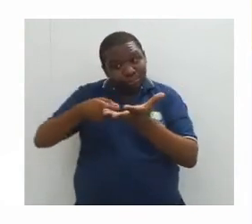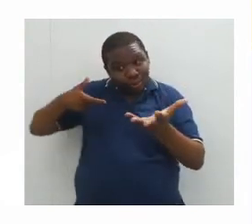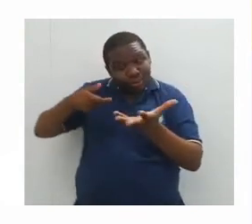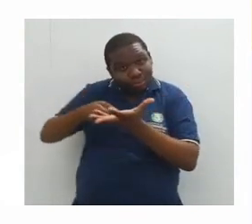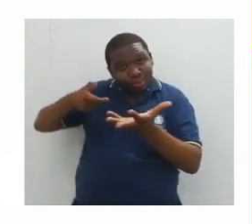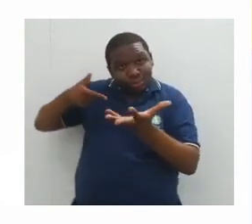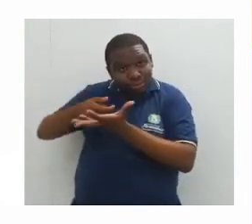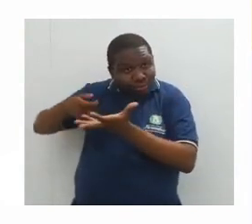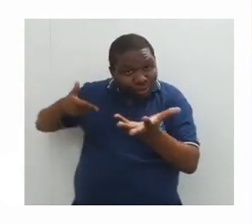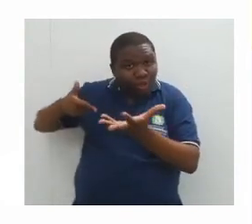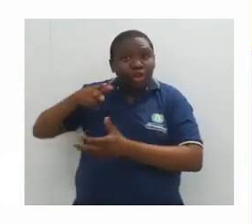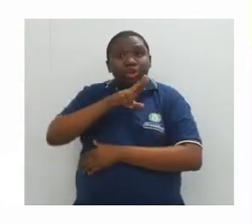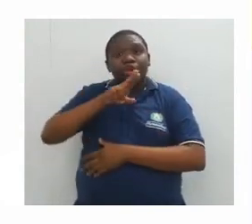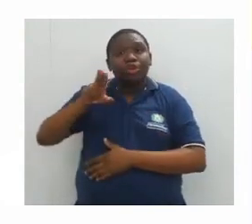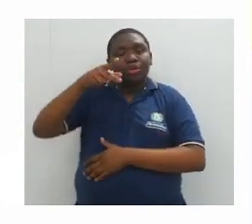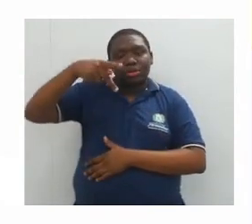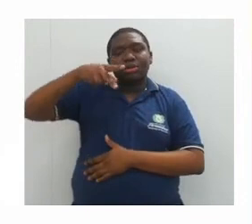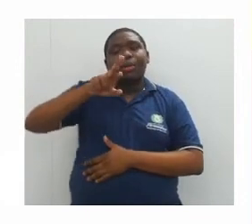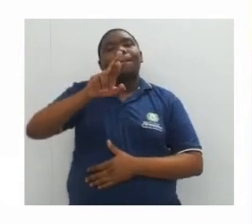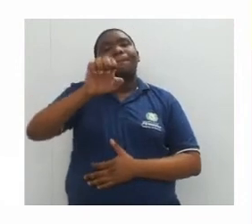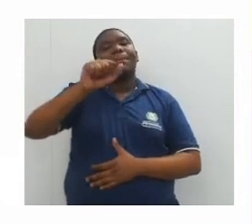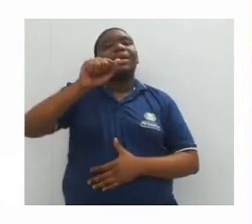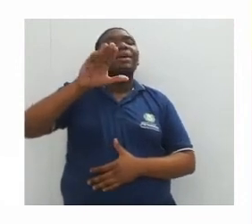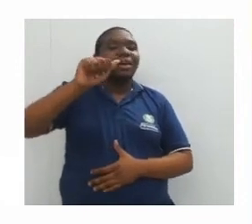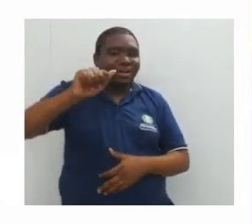que é chamado de preaca, não é